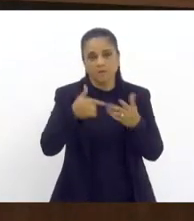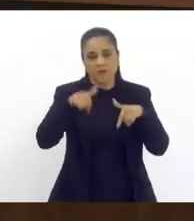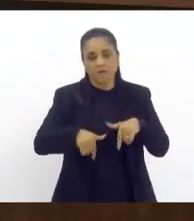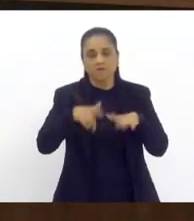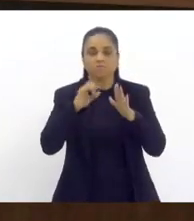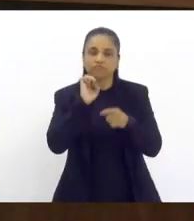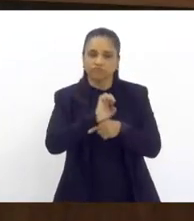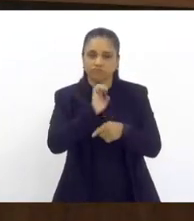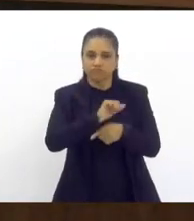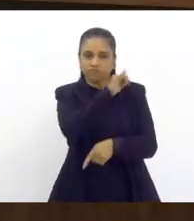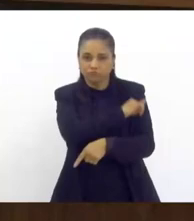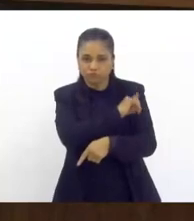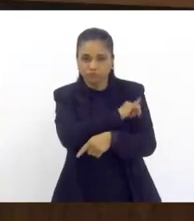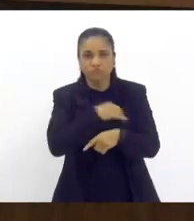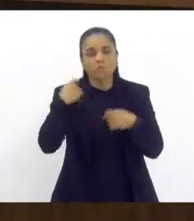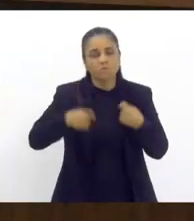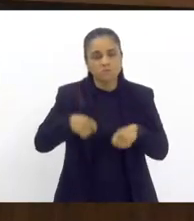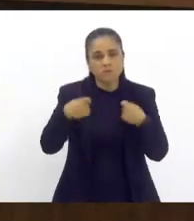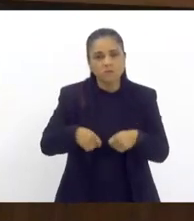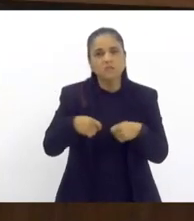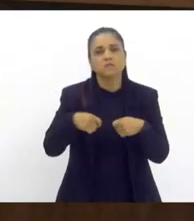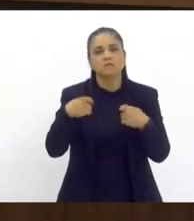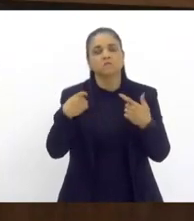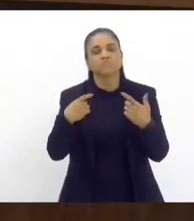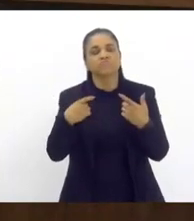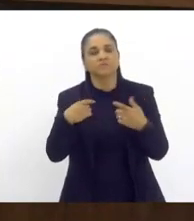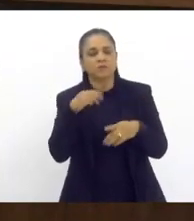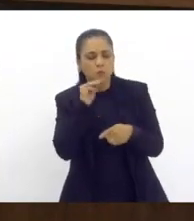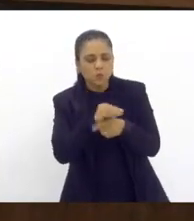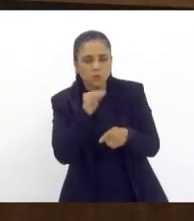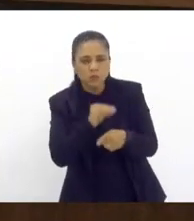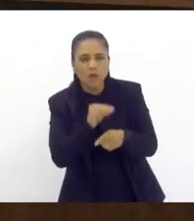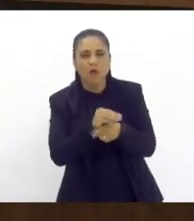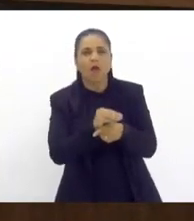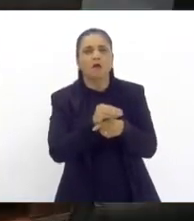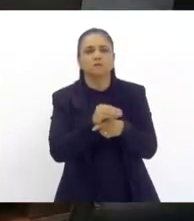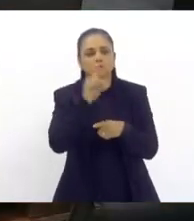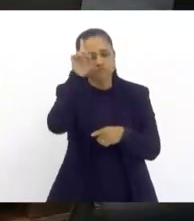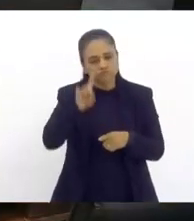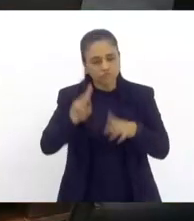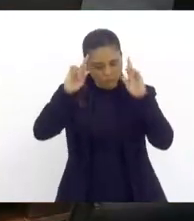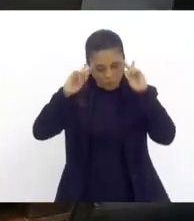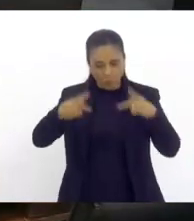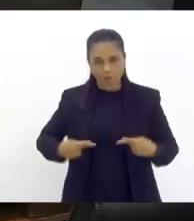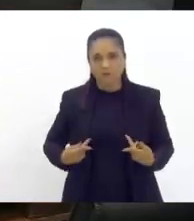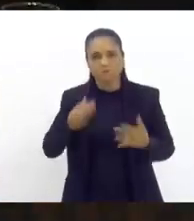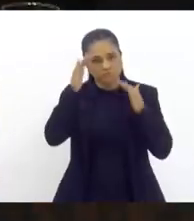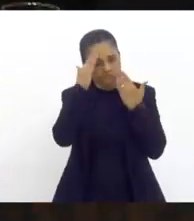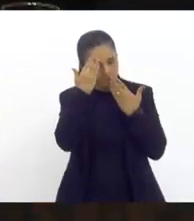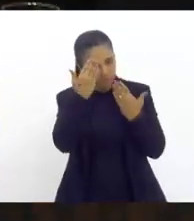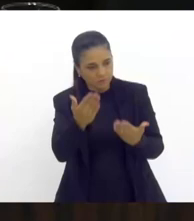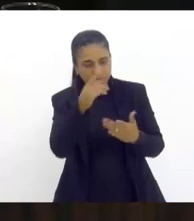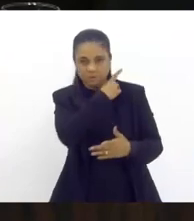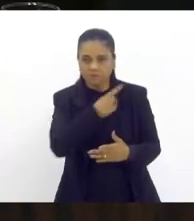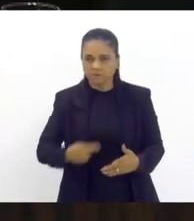dessas mulheres serem tratadas com a sua dignidade humana respeitada. Obrigada, presidente. Para discutir, nossa nobre